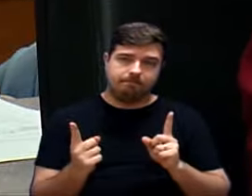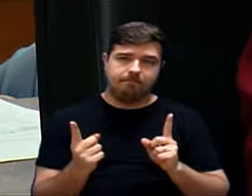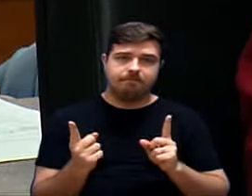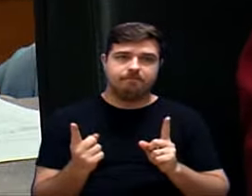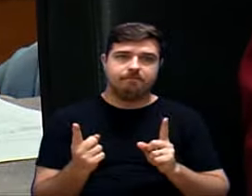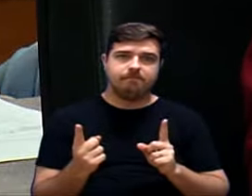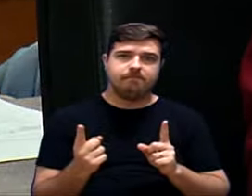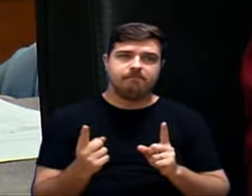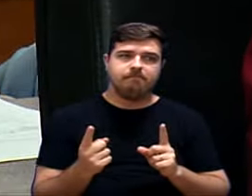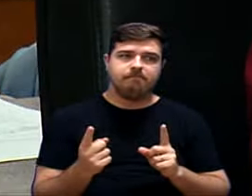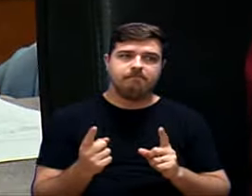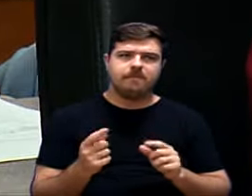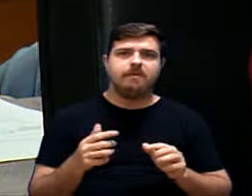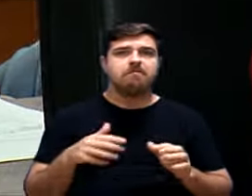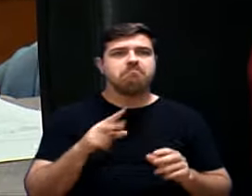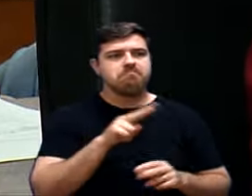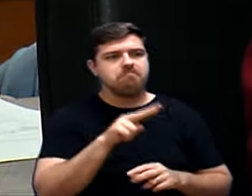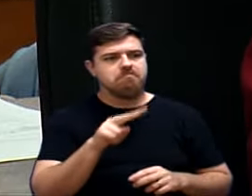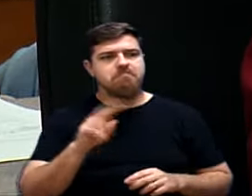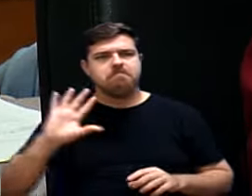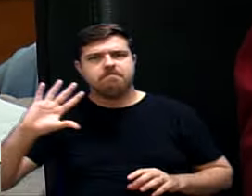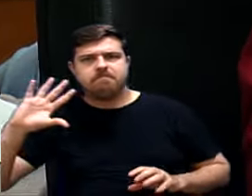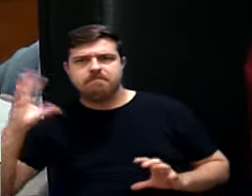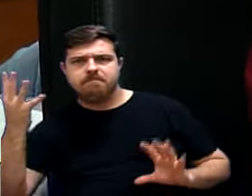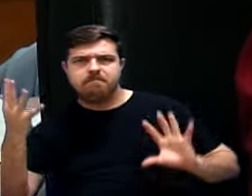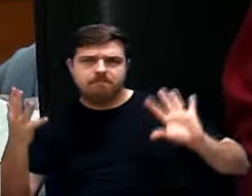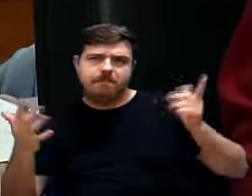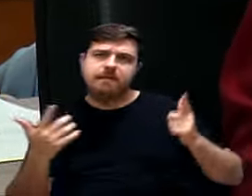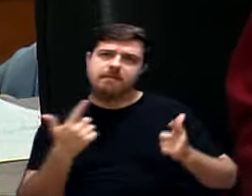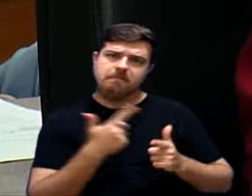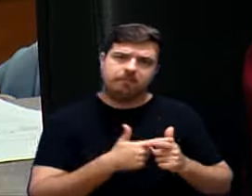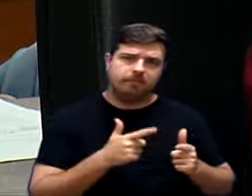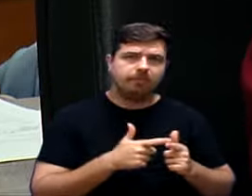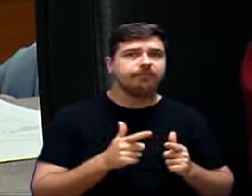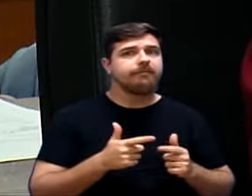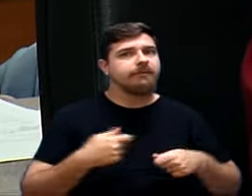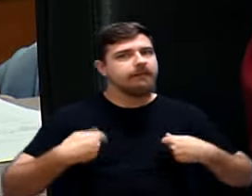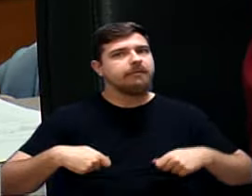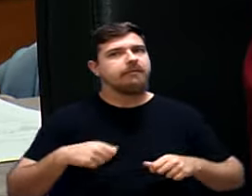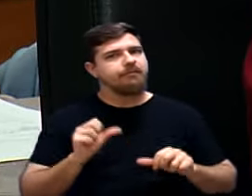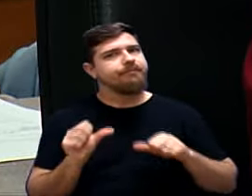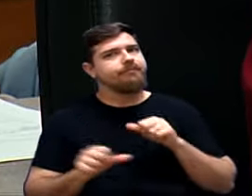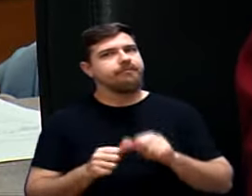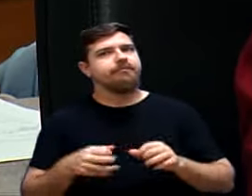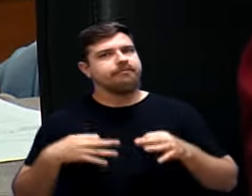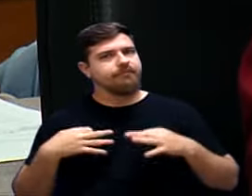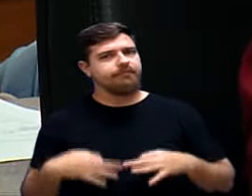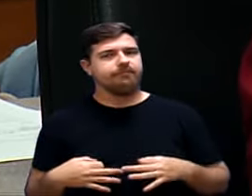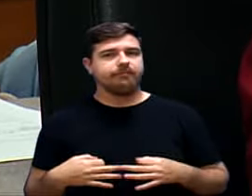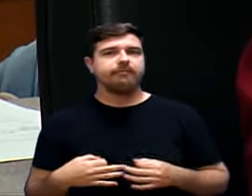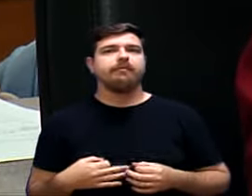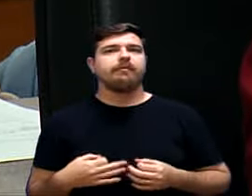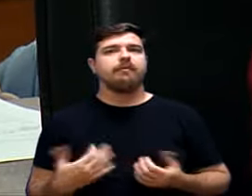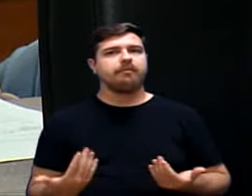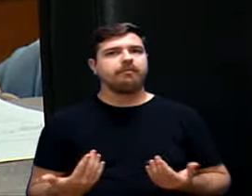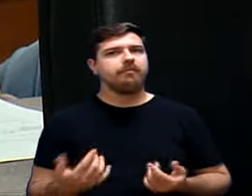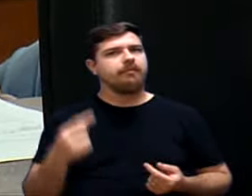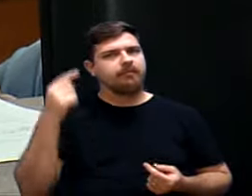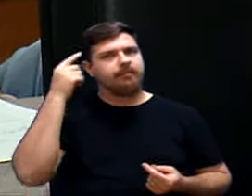determinadas coisas pelos desastres que já aconteceram algumas coisas tem que ser revistas entendo